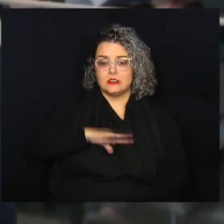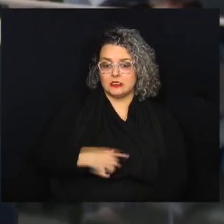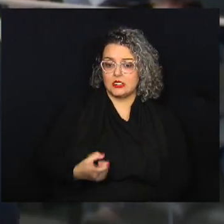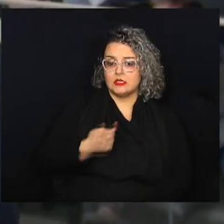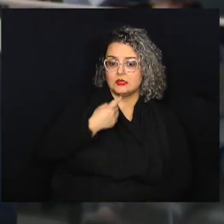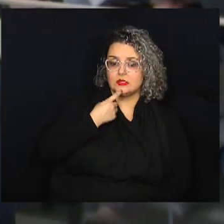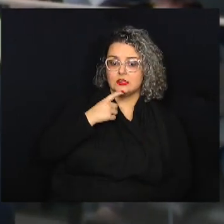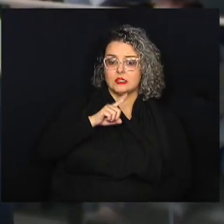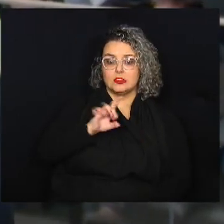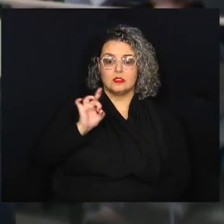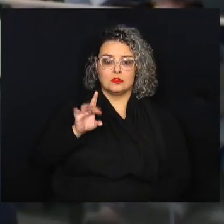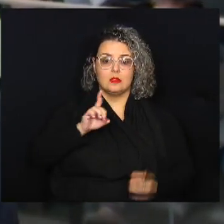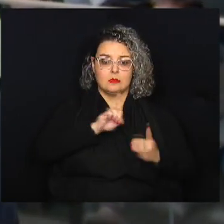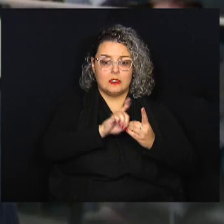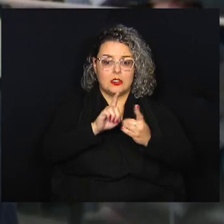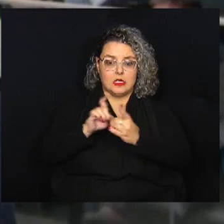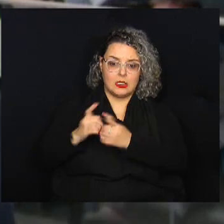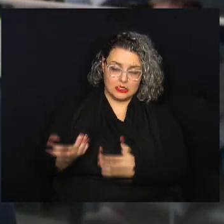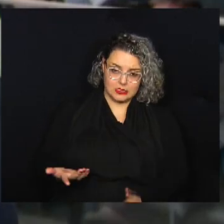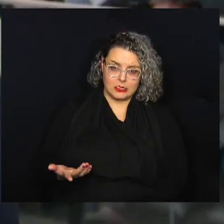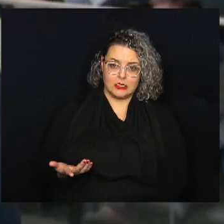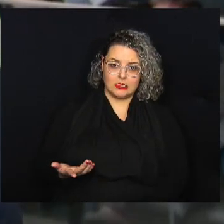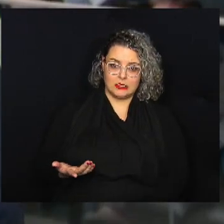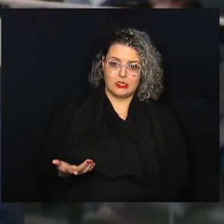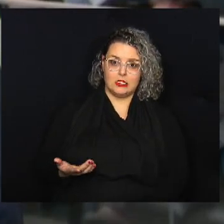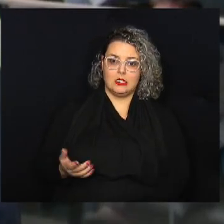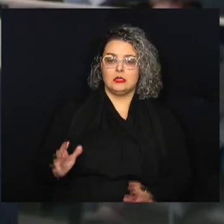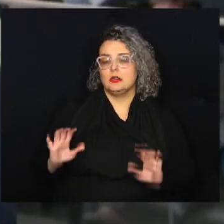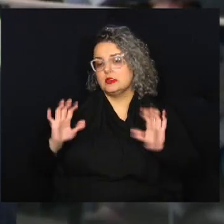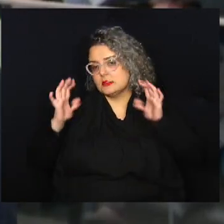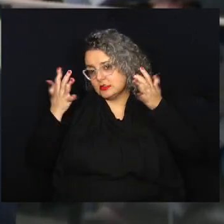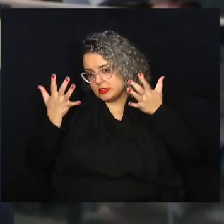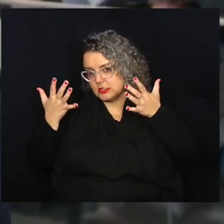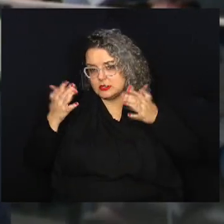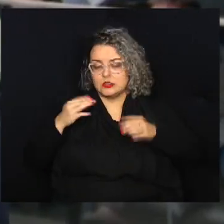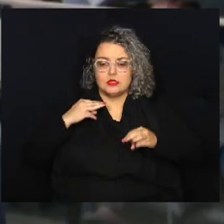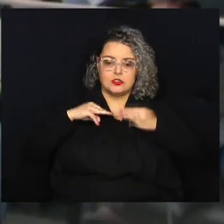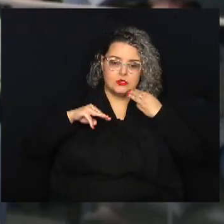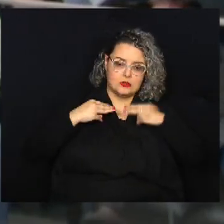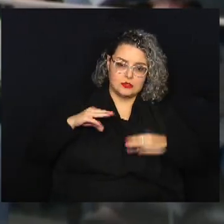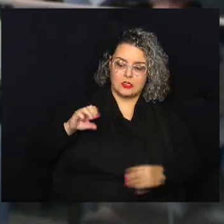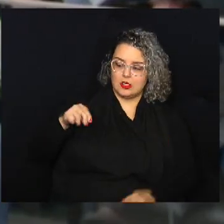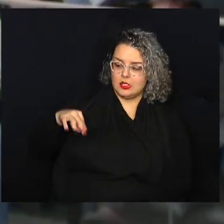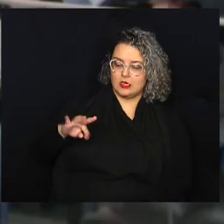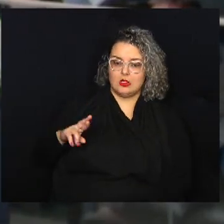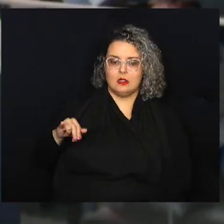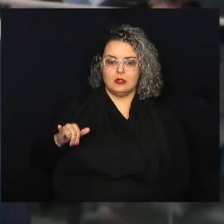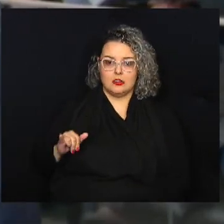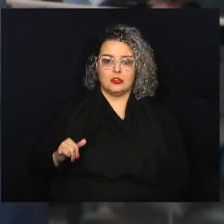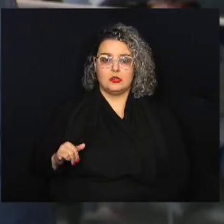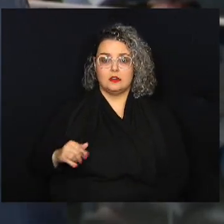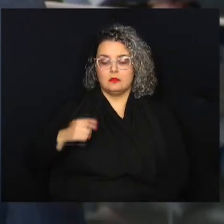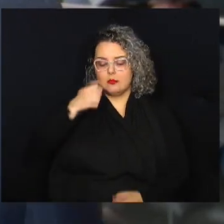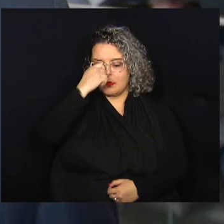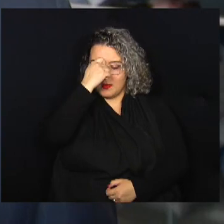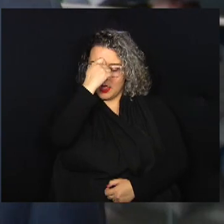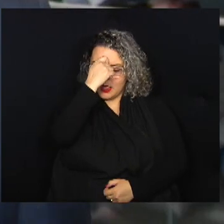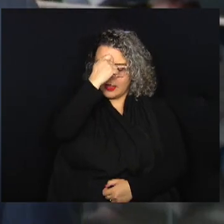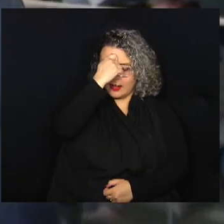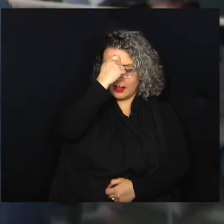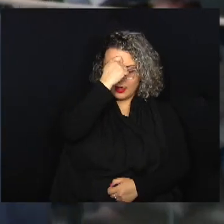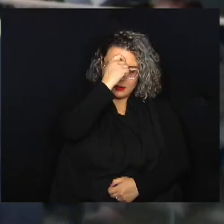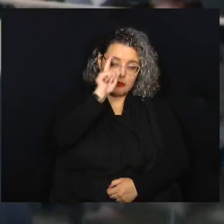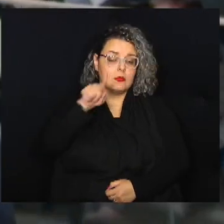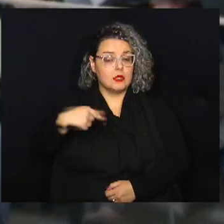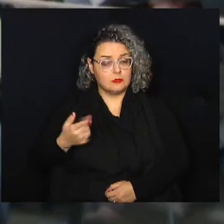para atender a questão das festas de músicas country, sertanejas, mas também outros